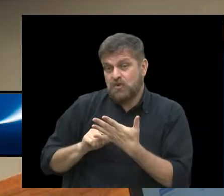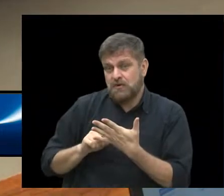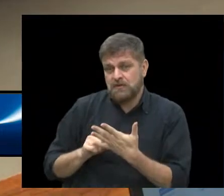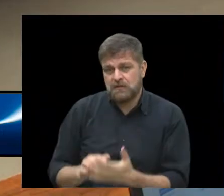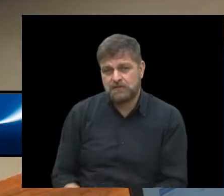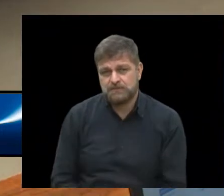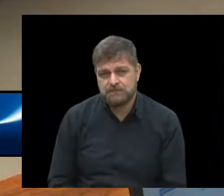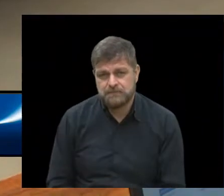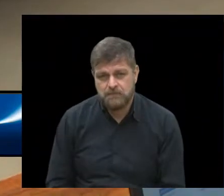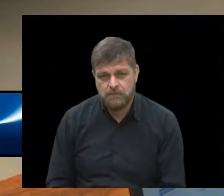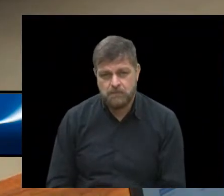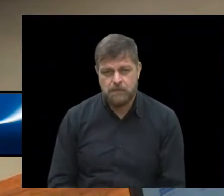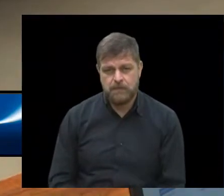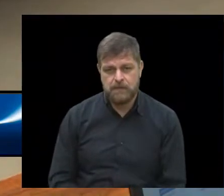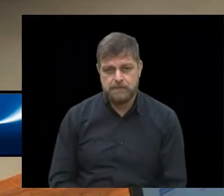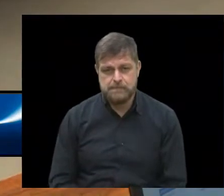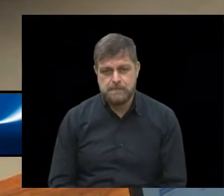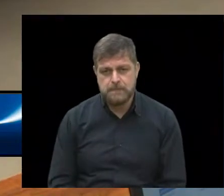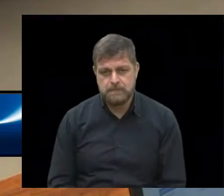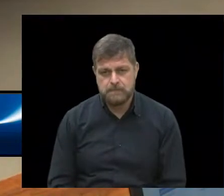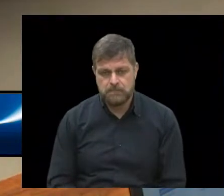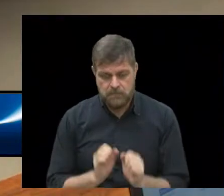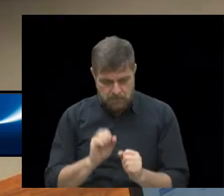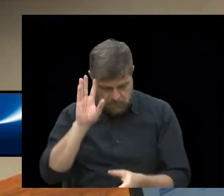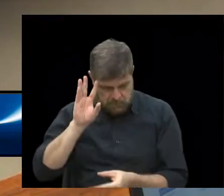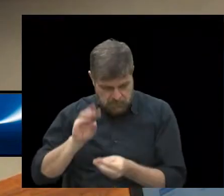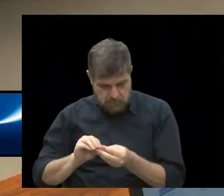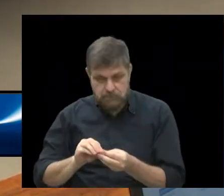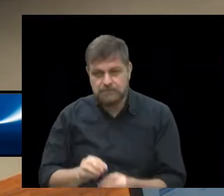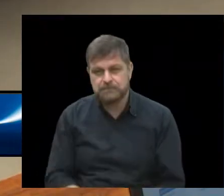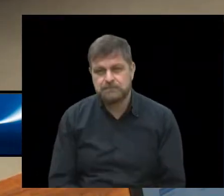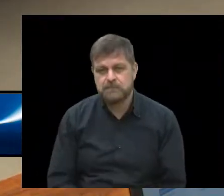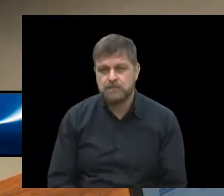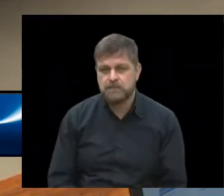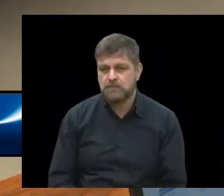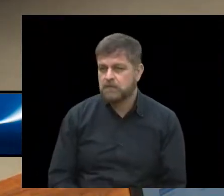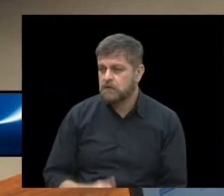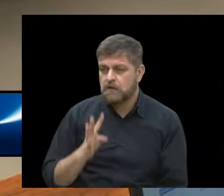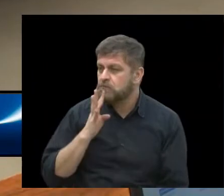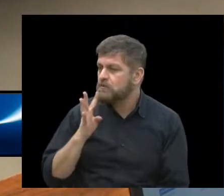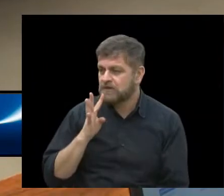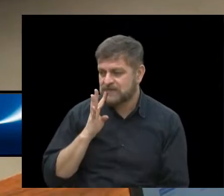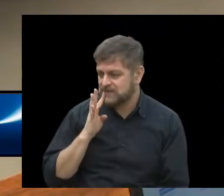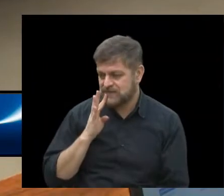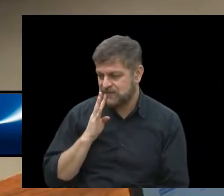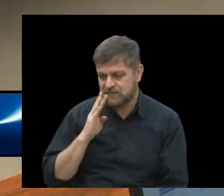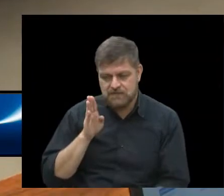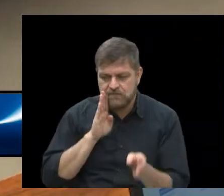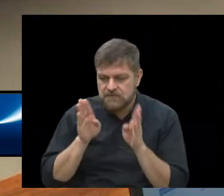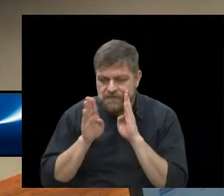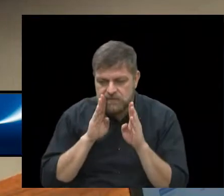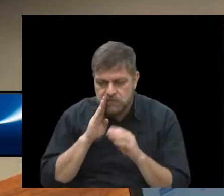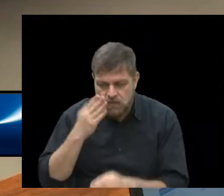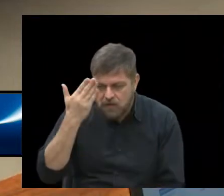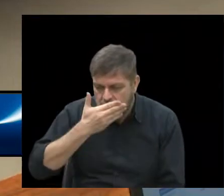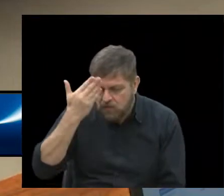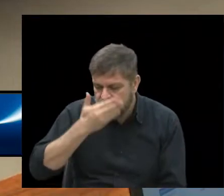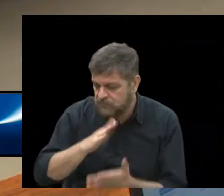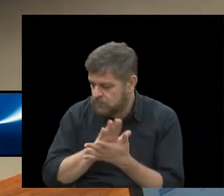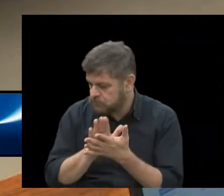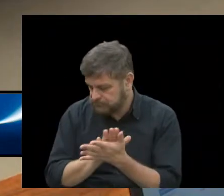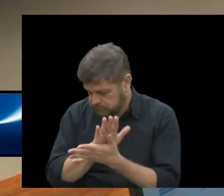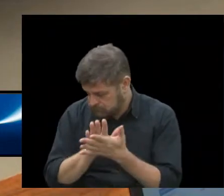presidente, completar meu raciocínio, que eu não conhecia a postagem. Eu não via